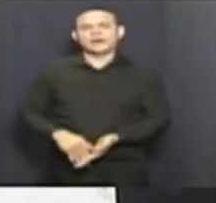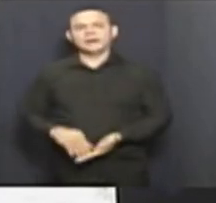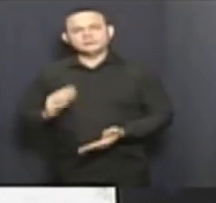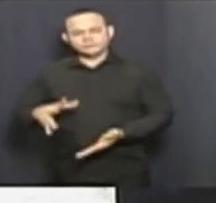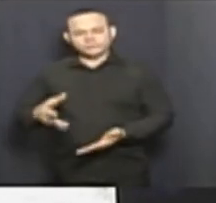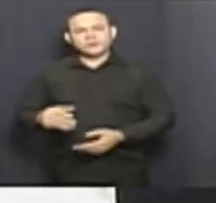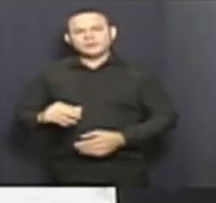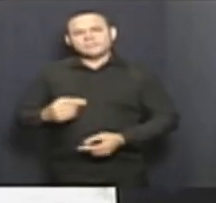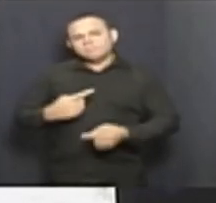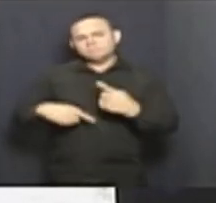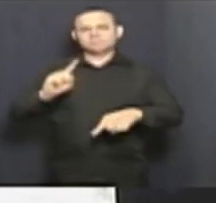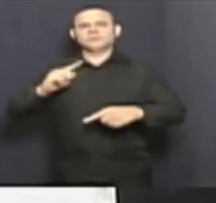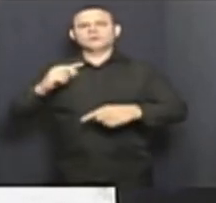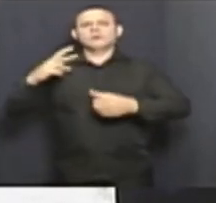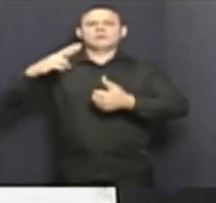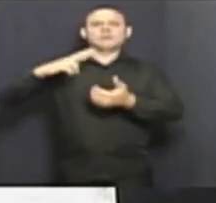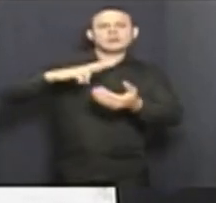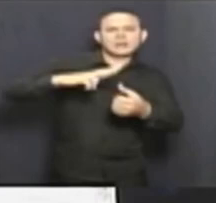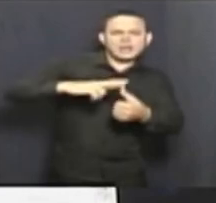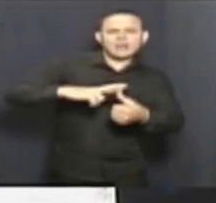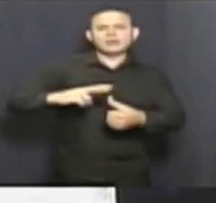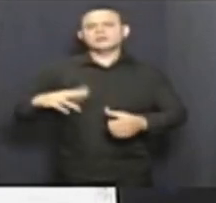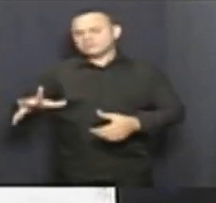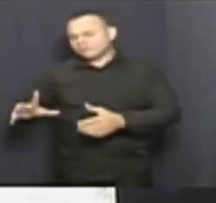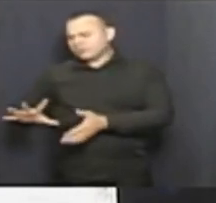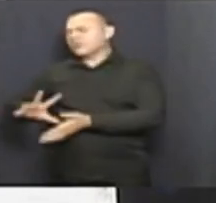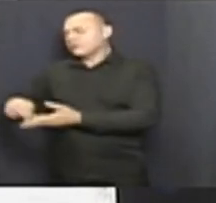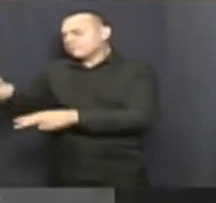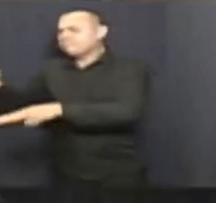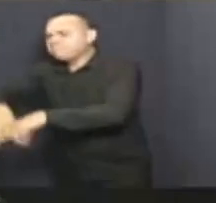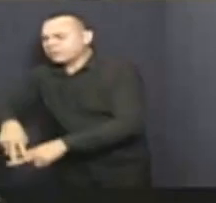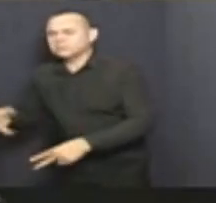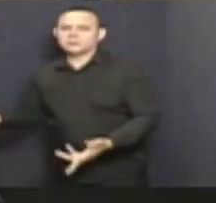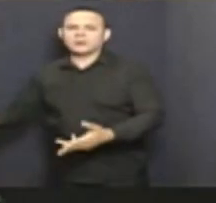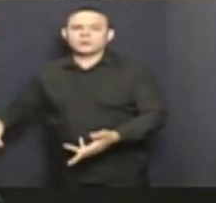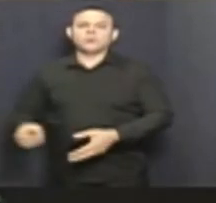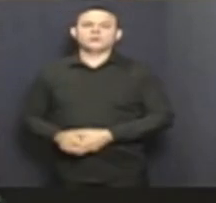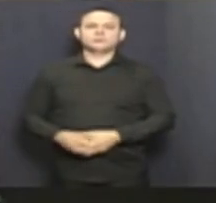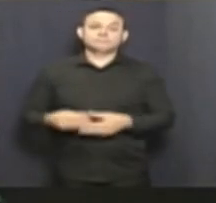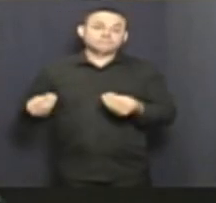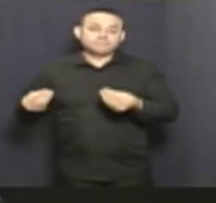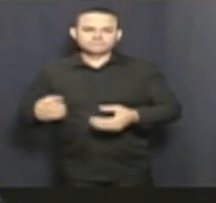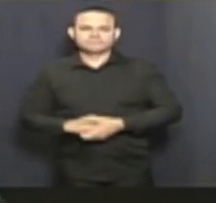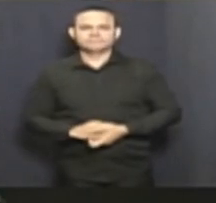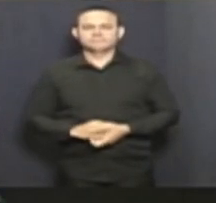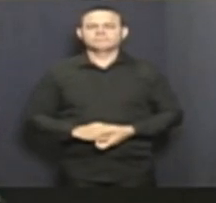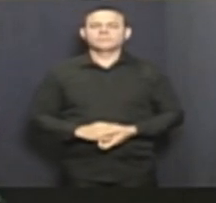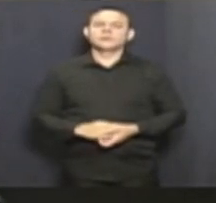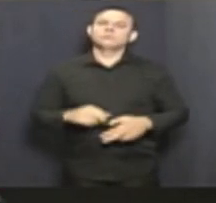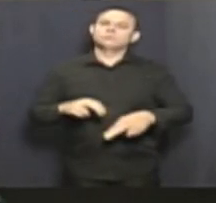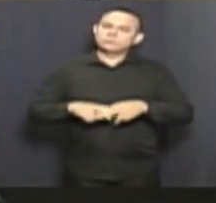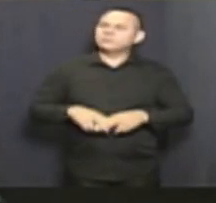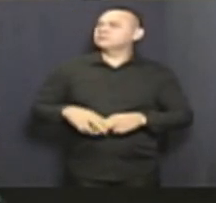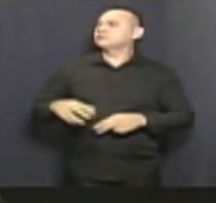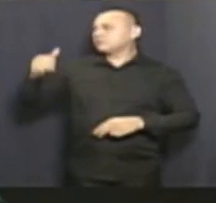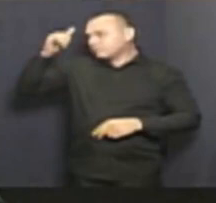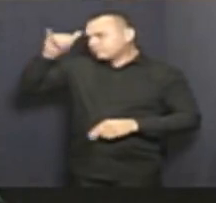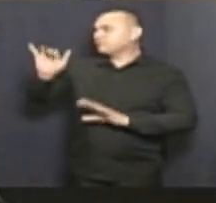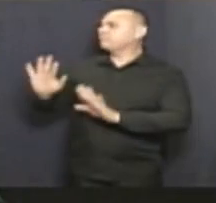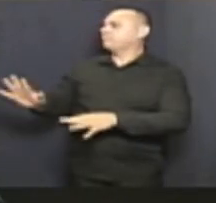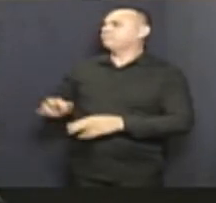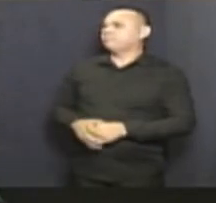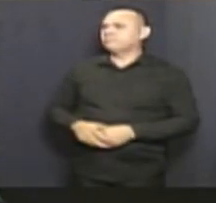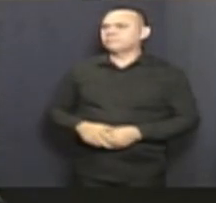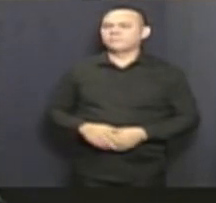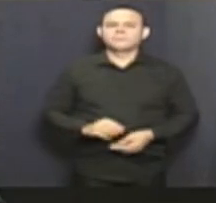e terminou preso agora na operação agosto por favor por favor lembrando que nem se trabalhado nós também